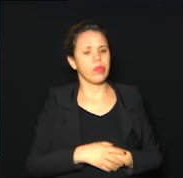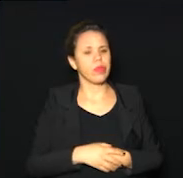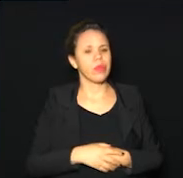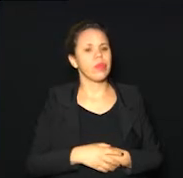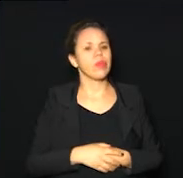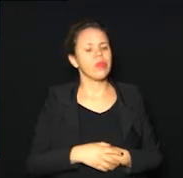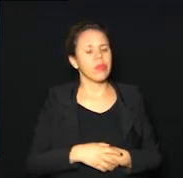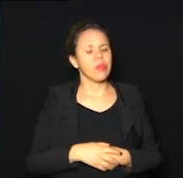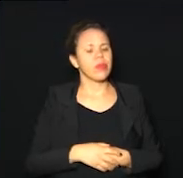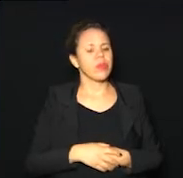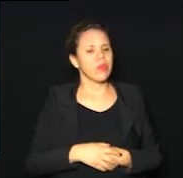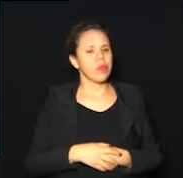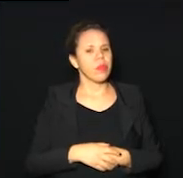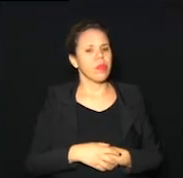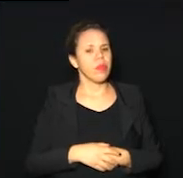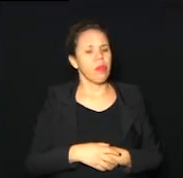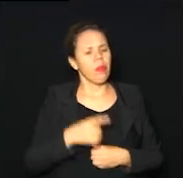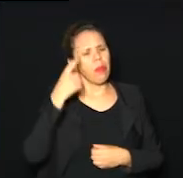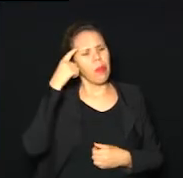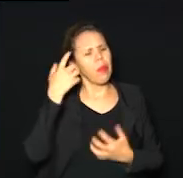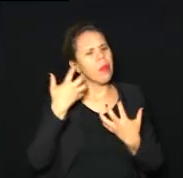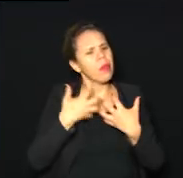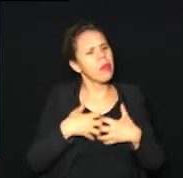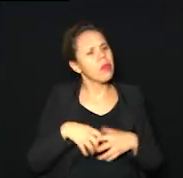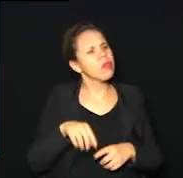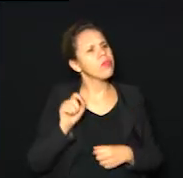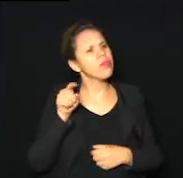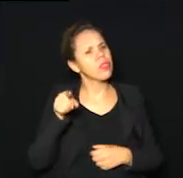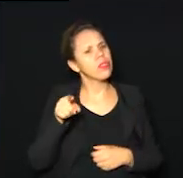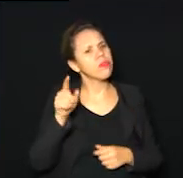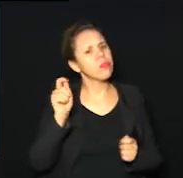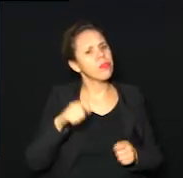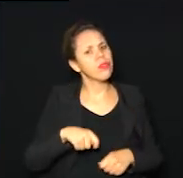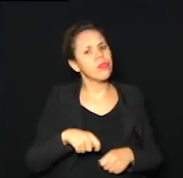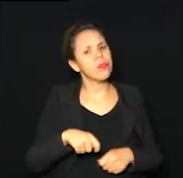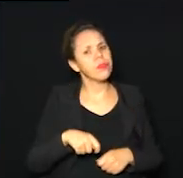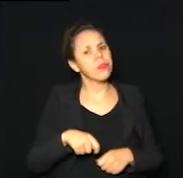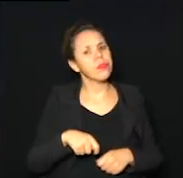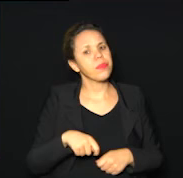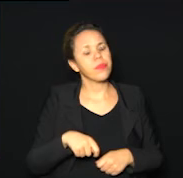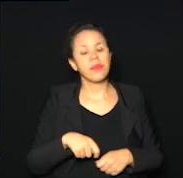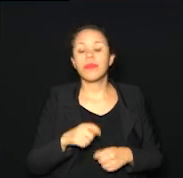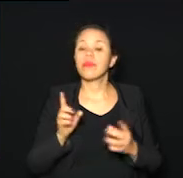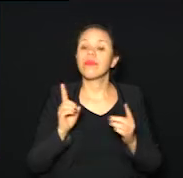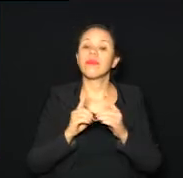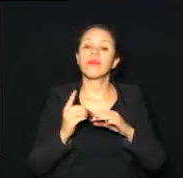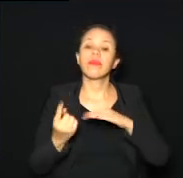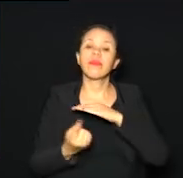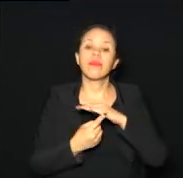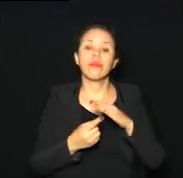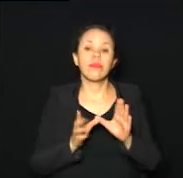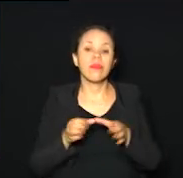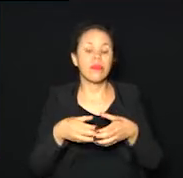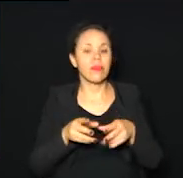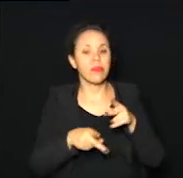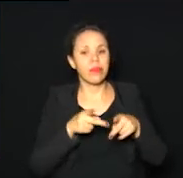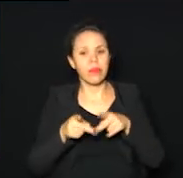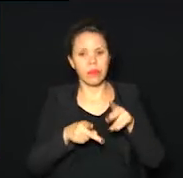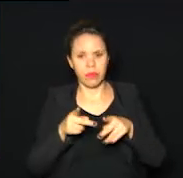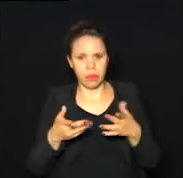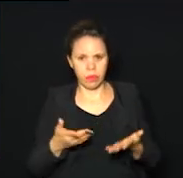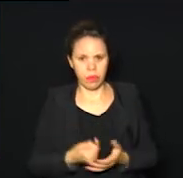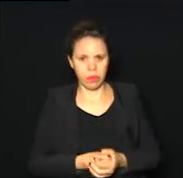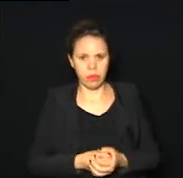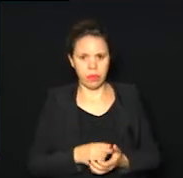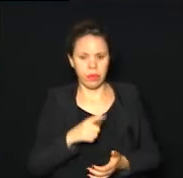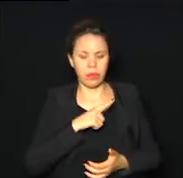Porque pensar que você pode atender o conjunto de pessoas que